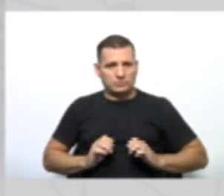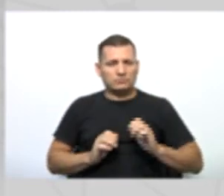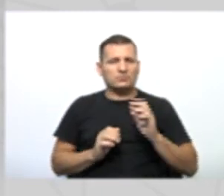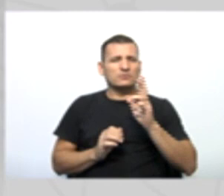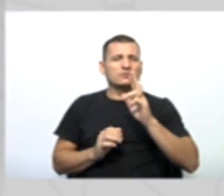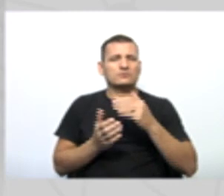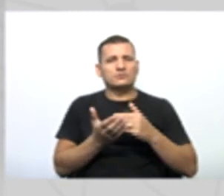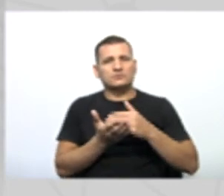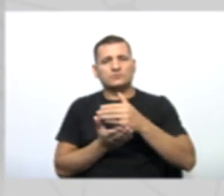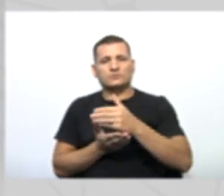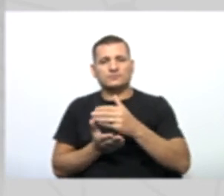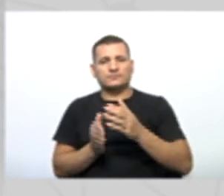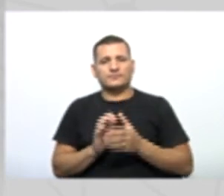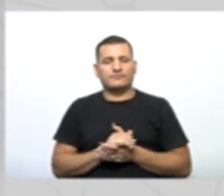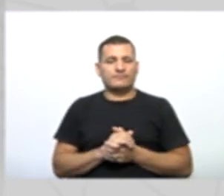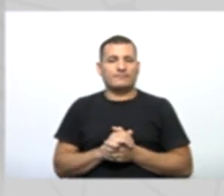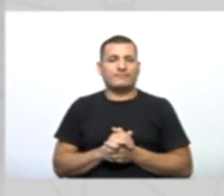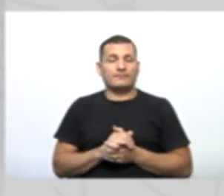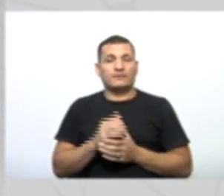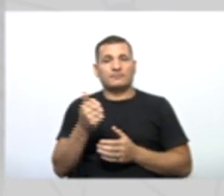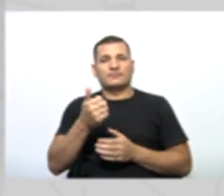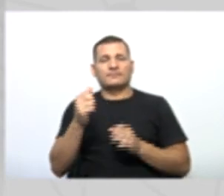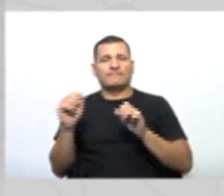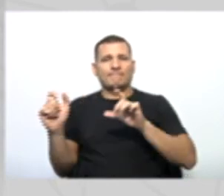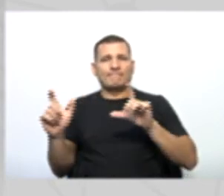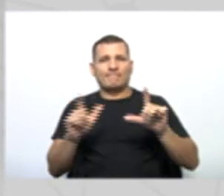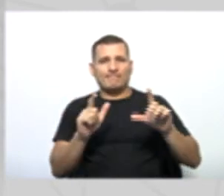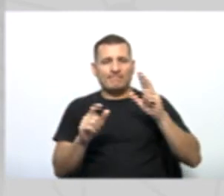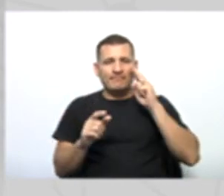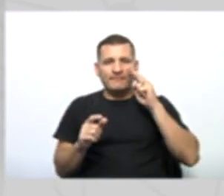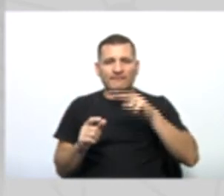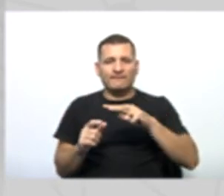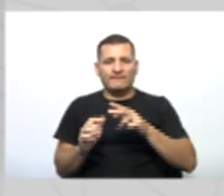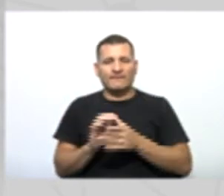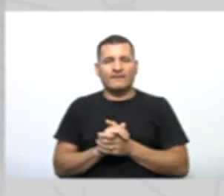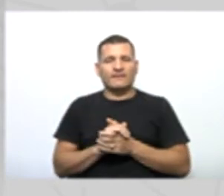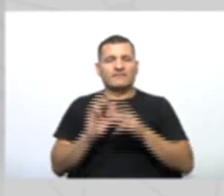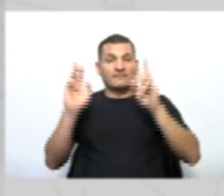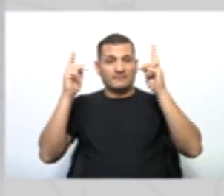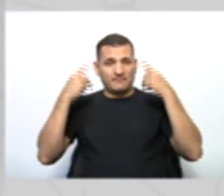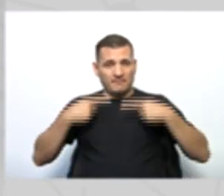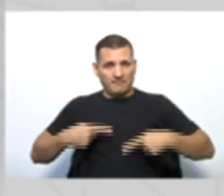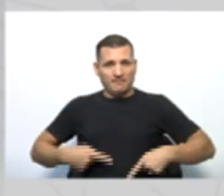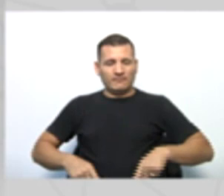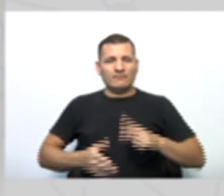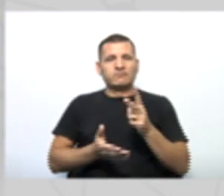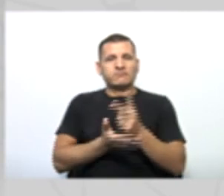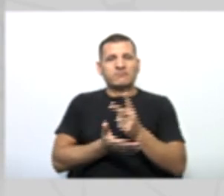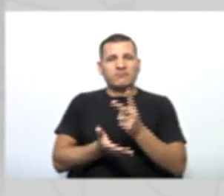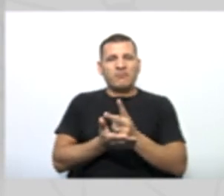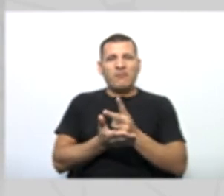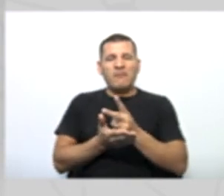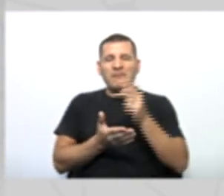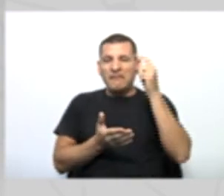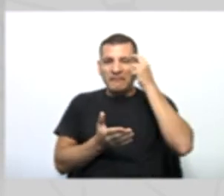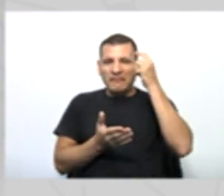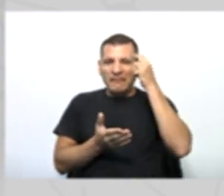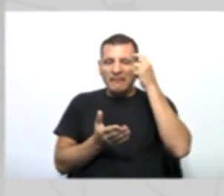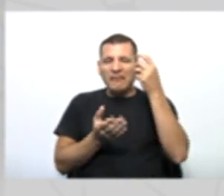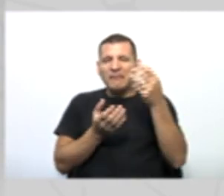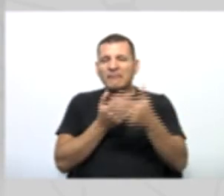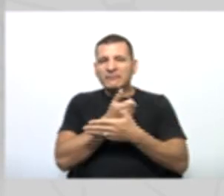ética. Neste primeiro slide a gente vê o seguinte, ó. A humanidade sempre buscou pensar